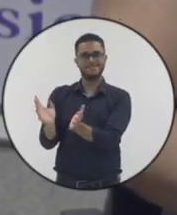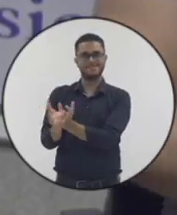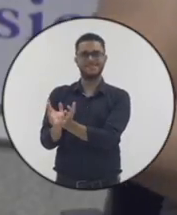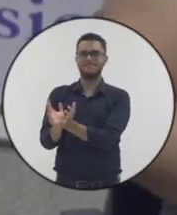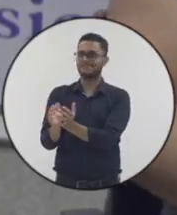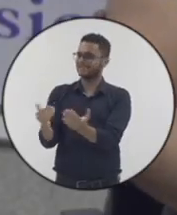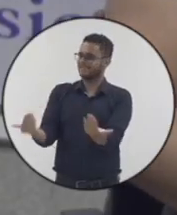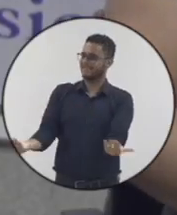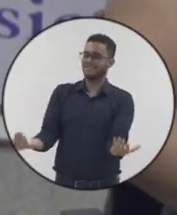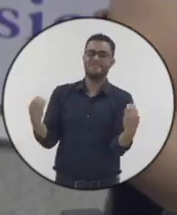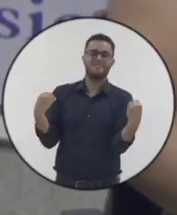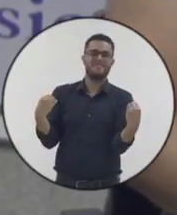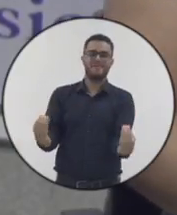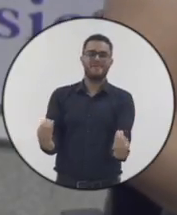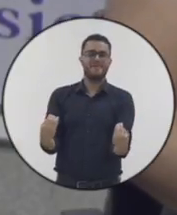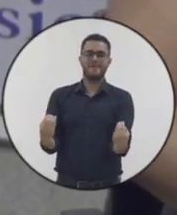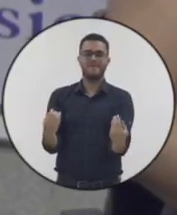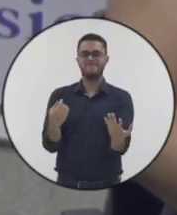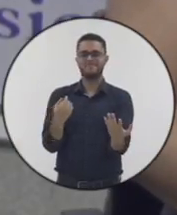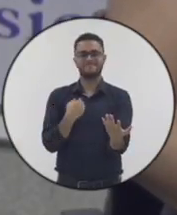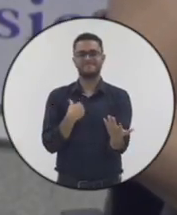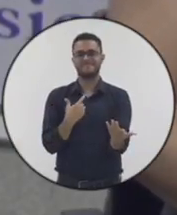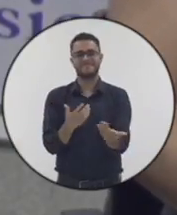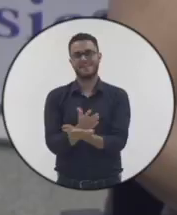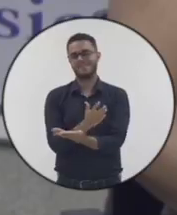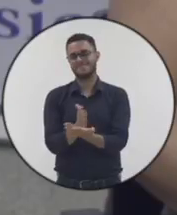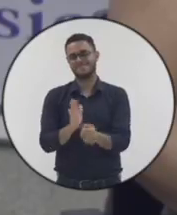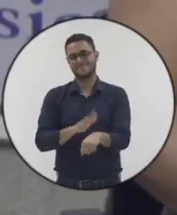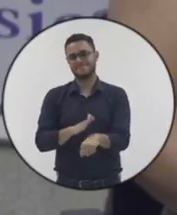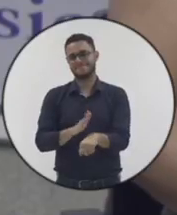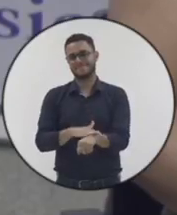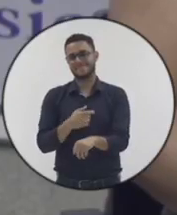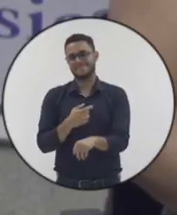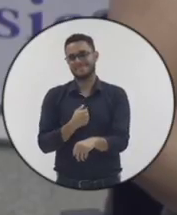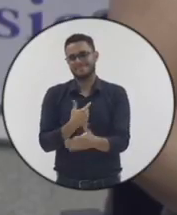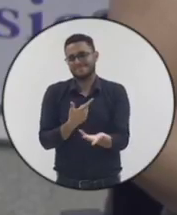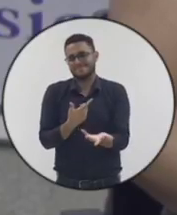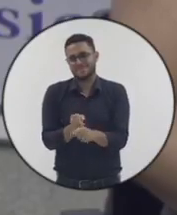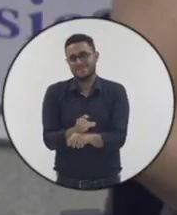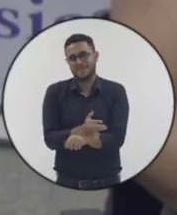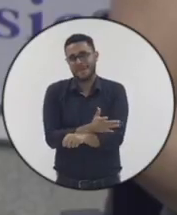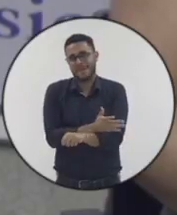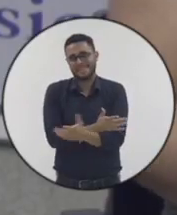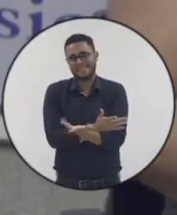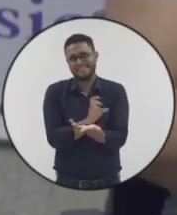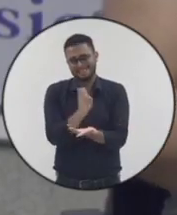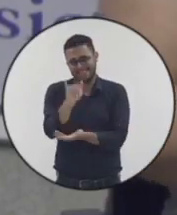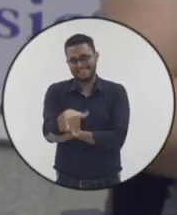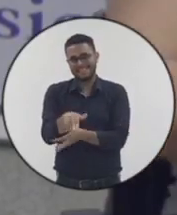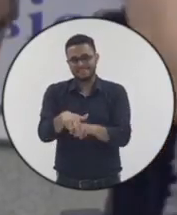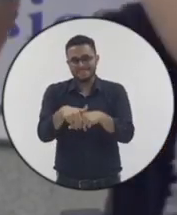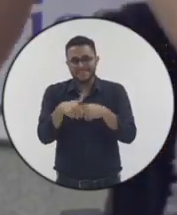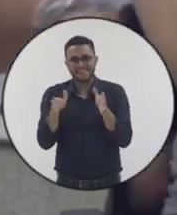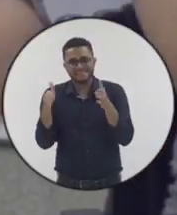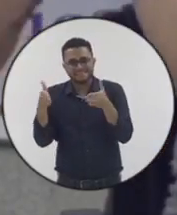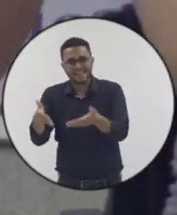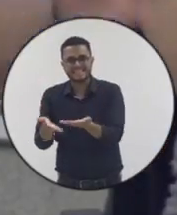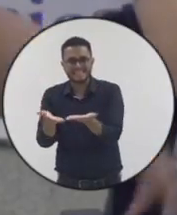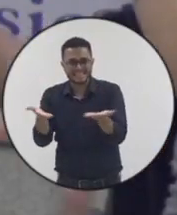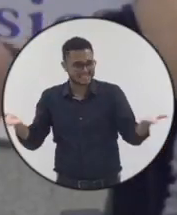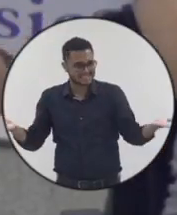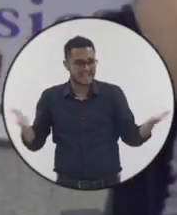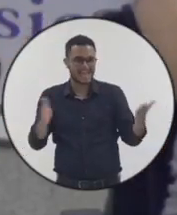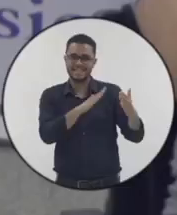aí não tem como, em determinado momento, né, não se sentir um pouco egóica por conta disso, por fazer parte dessa construção,